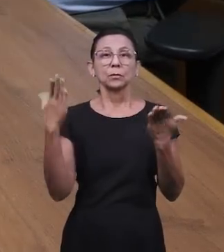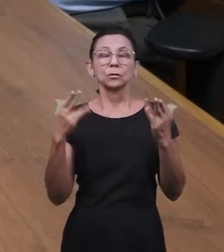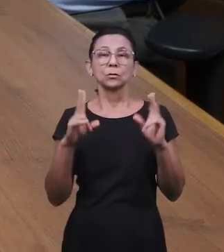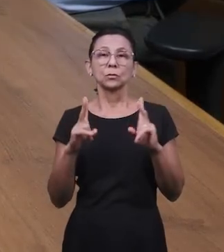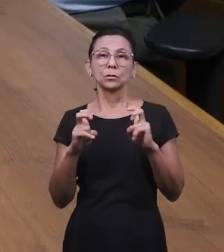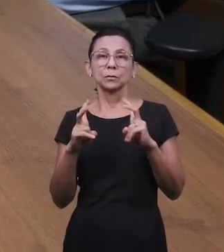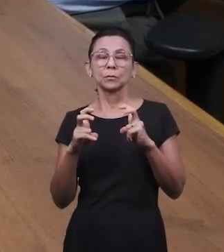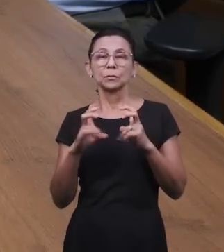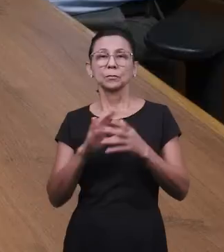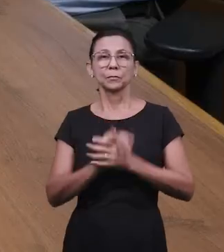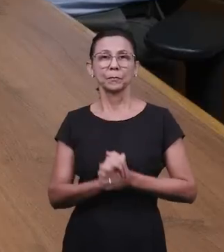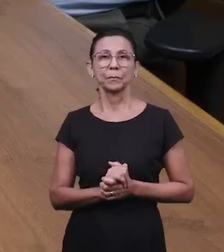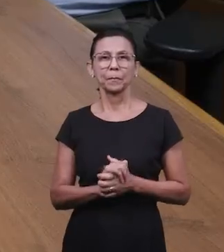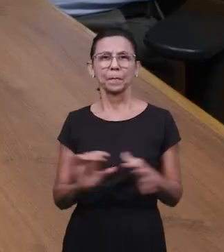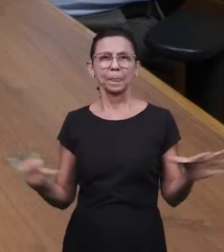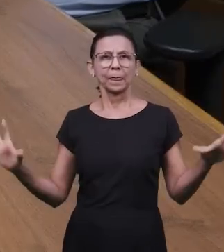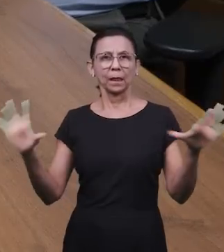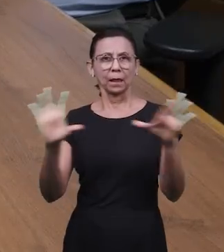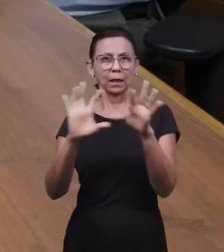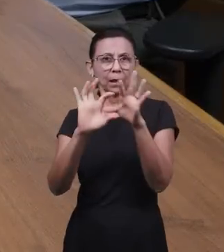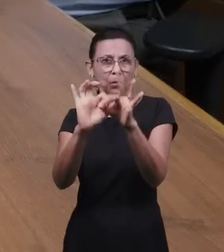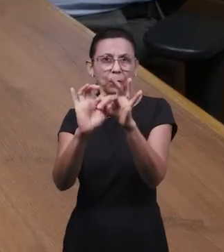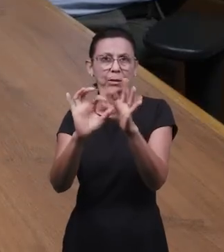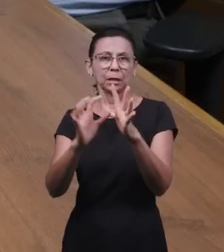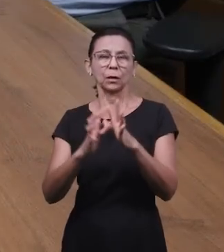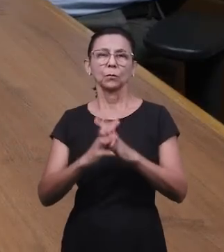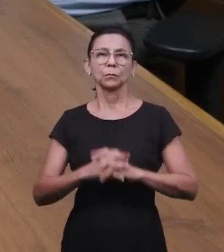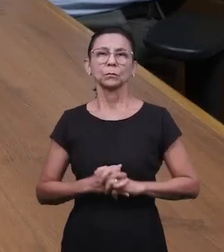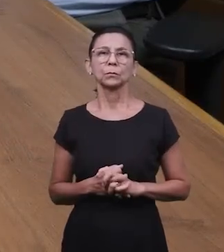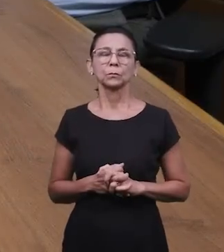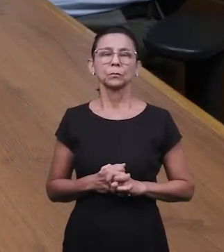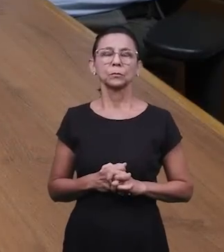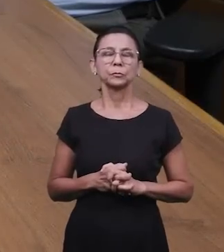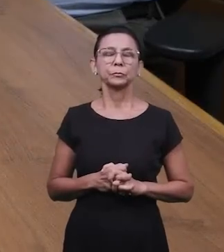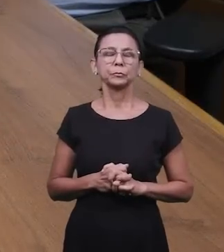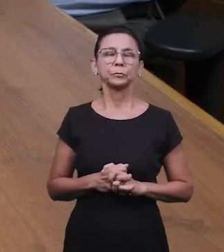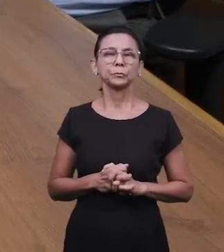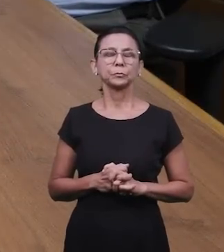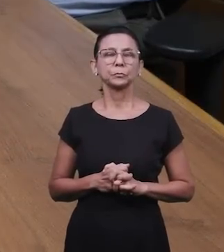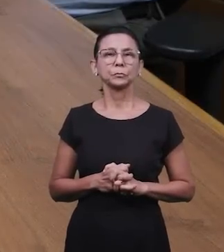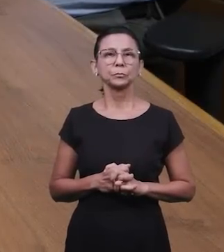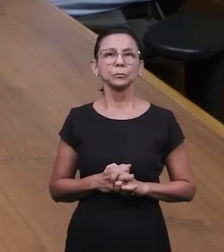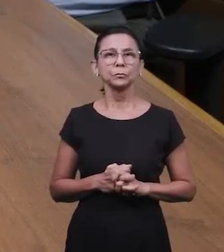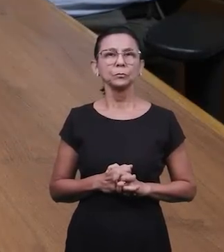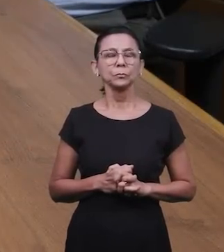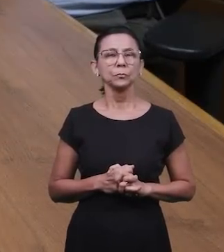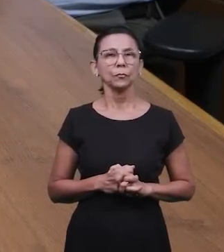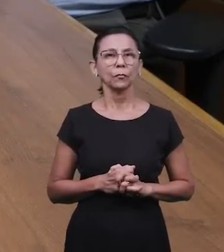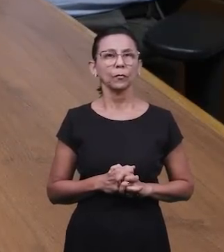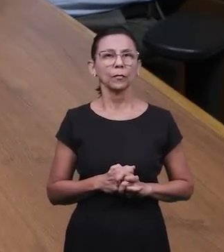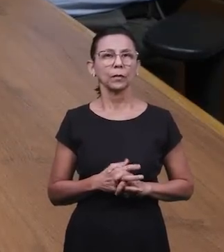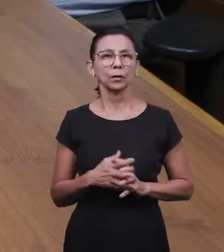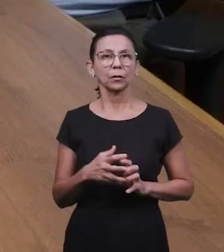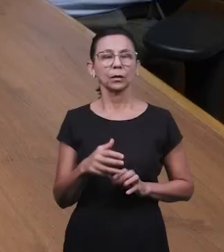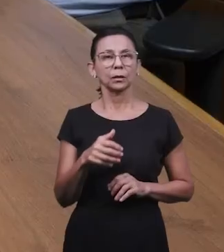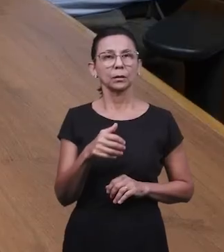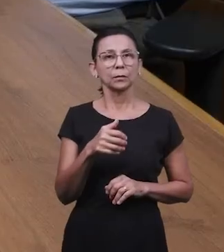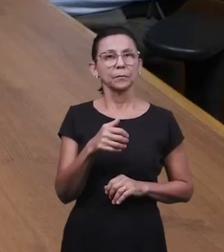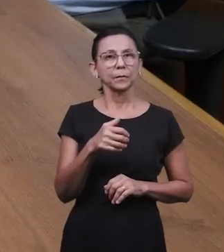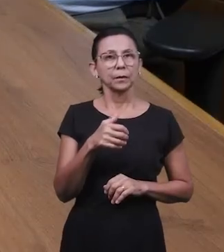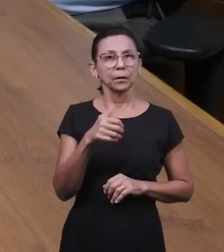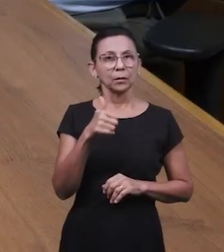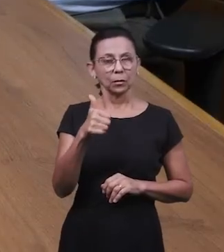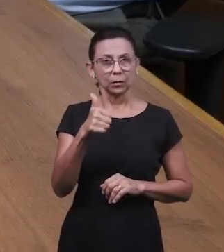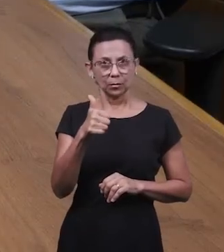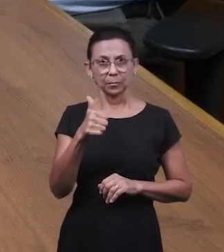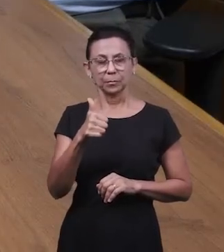é o tema comunhão. Comunhão. E nós vamos para a primeira edição, o primeiro bloco, agora nessa